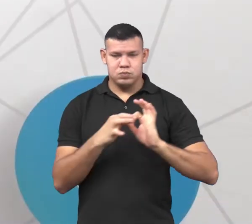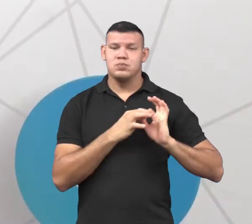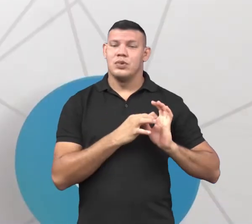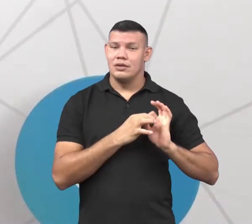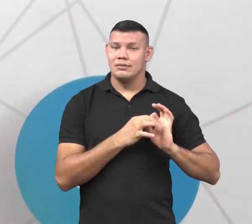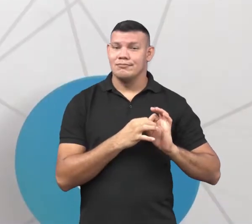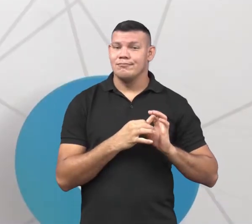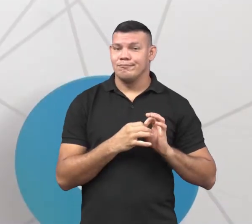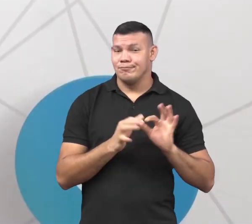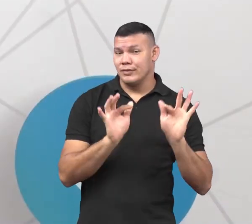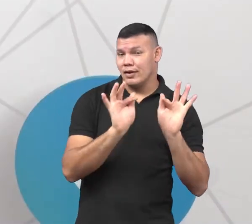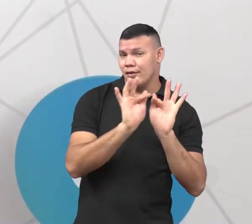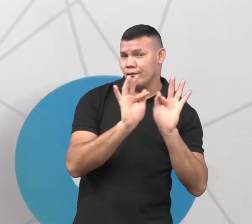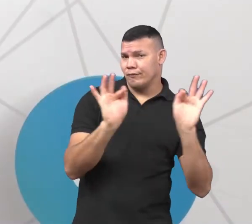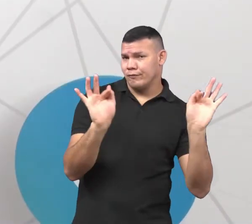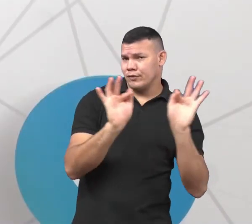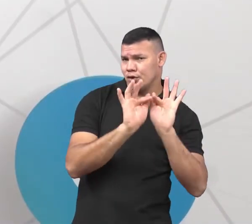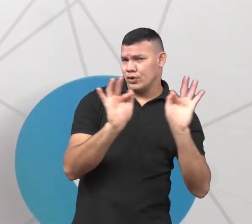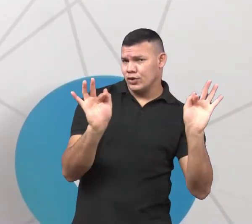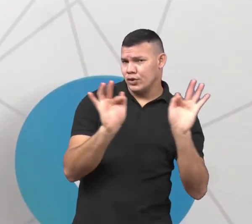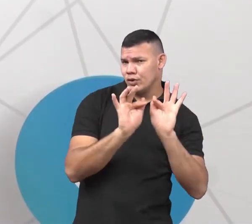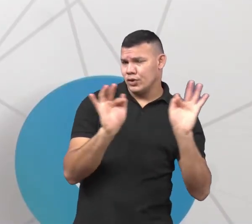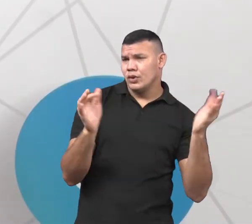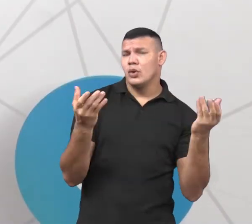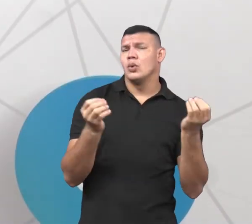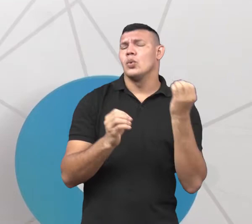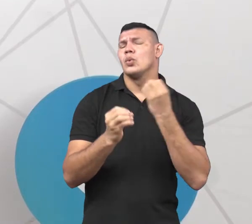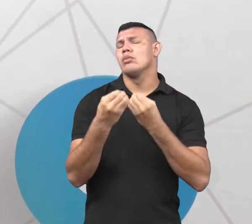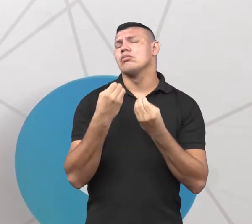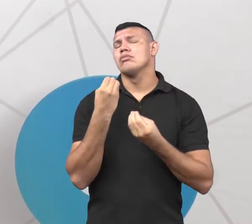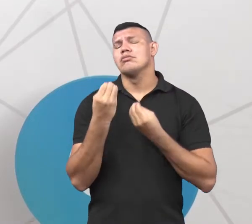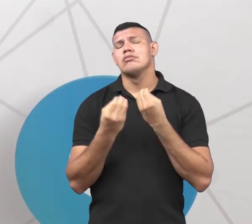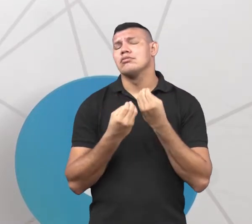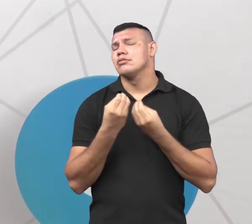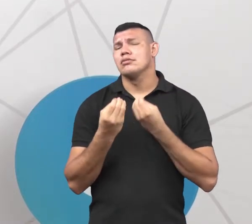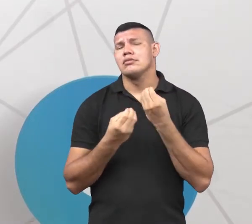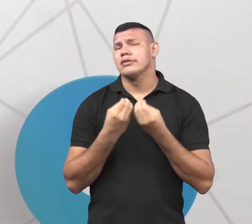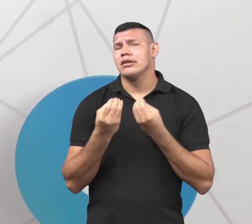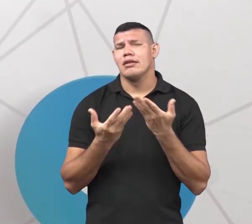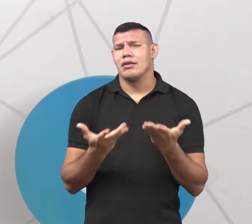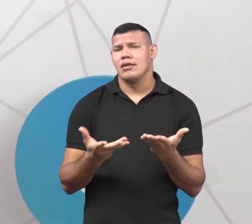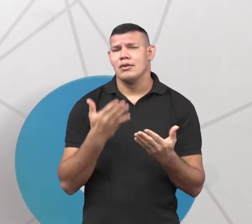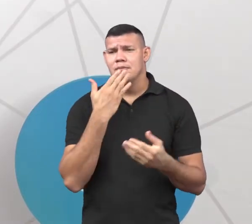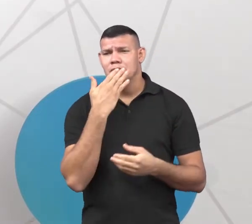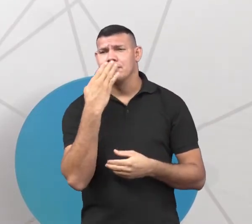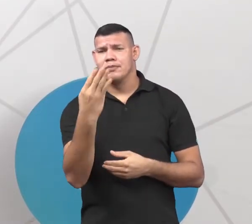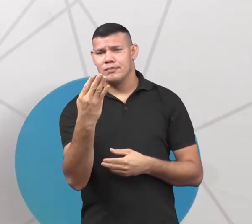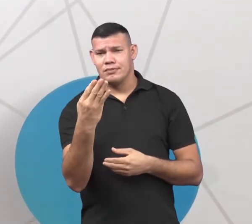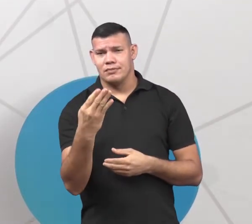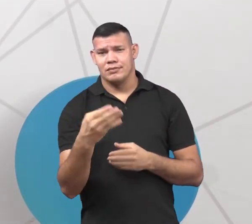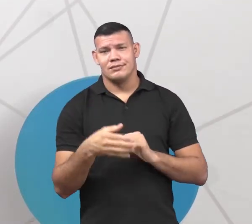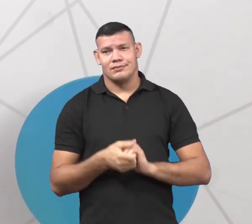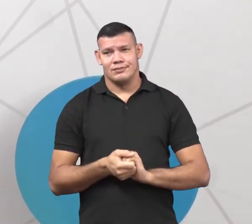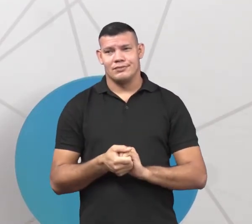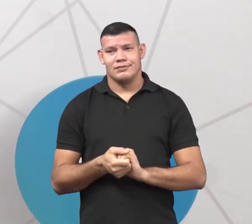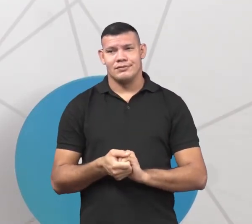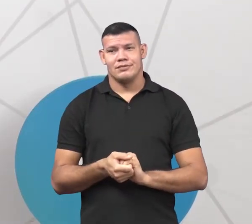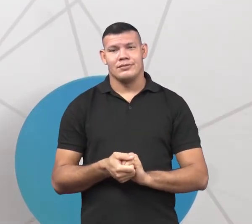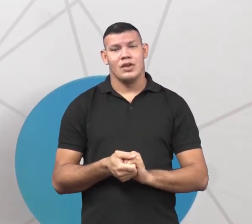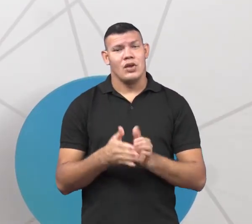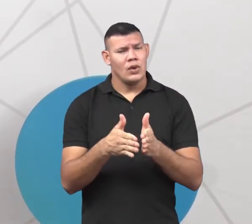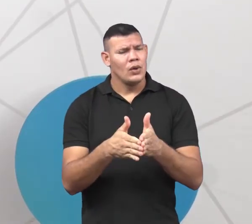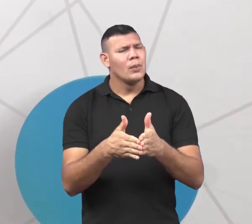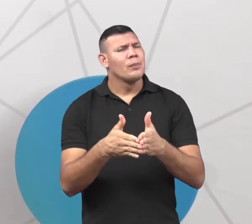oração, perdão, ela vai ser entendida como um pedido, certo? Por favor, abre la ventana, te estoy pidiendo, certo?